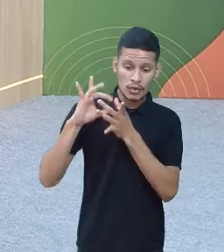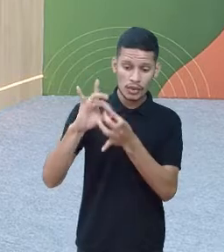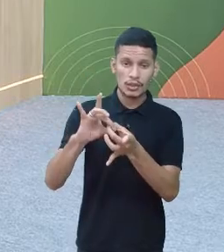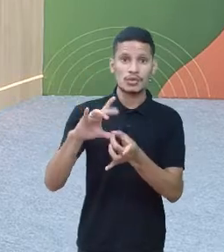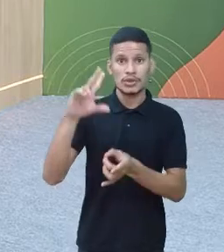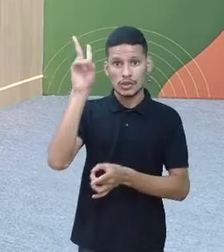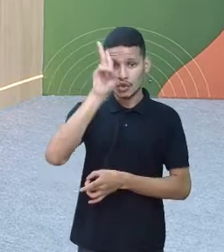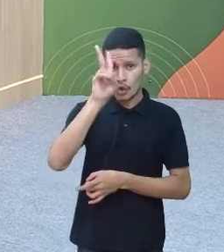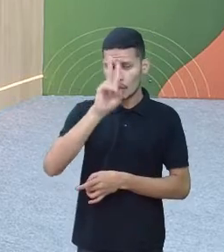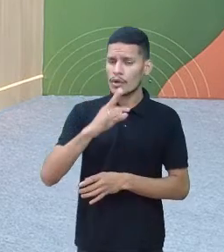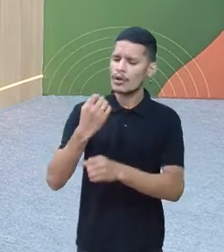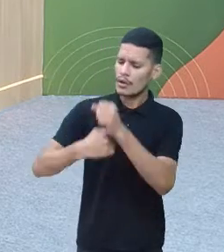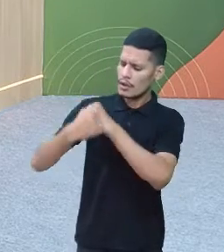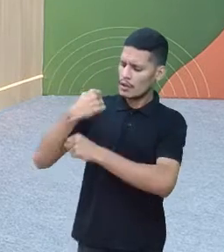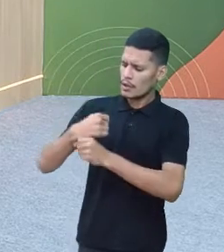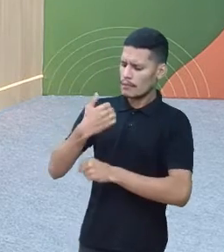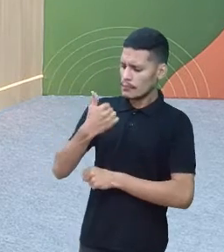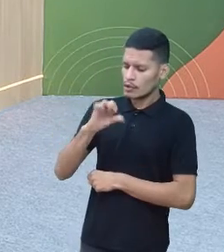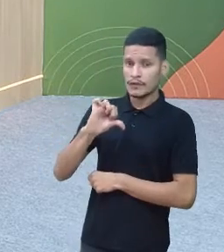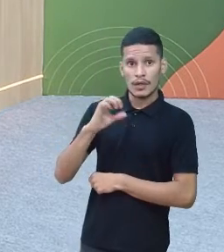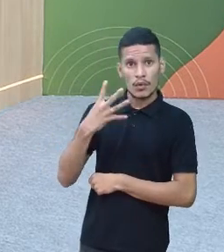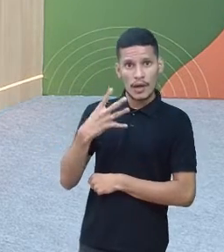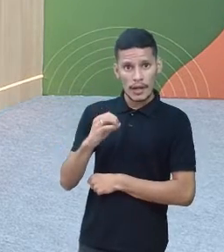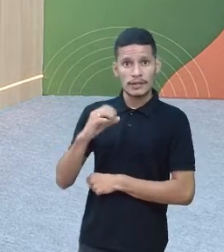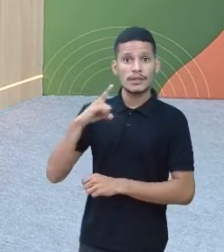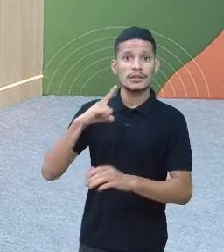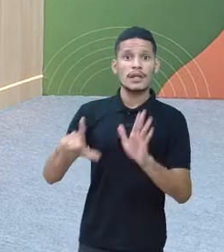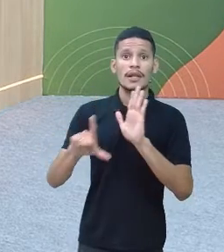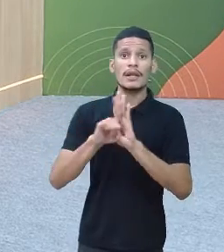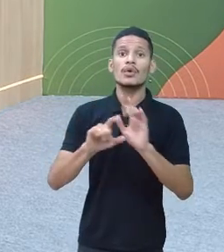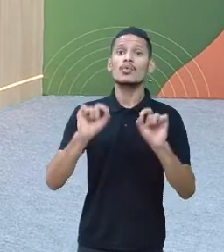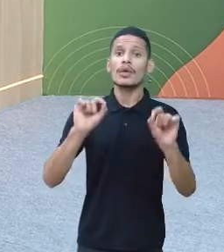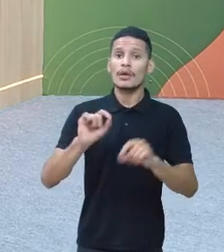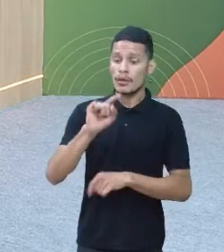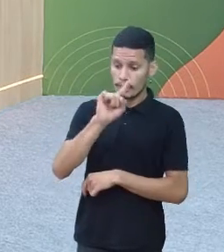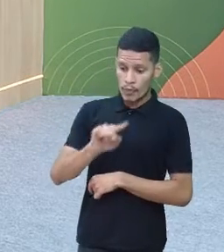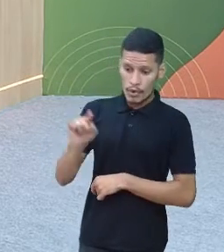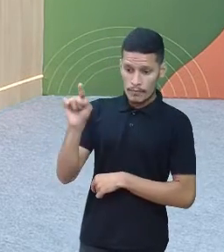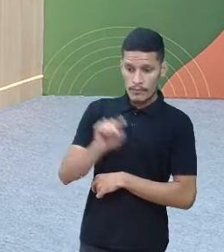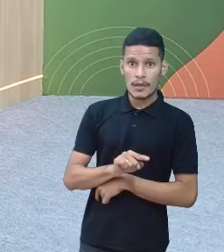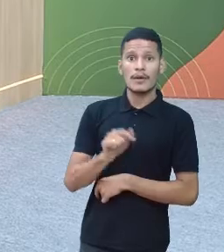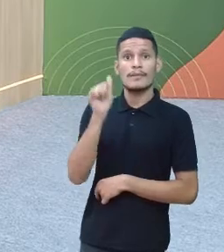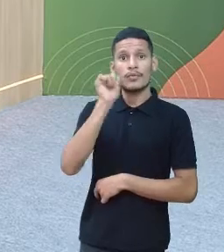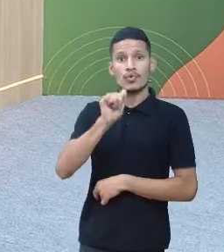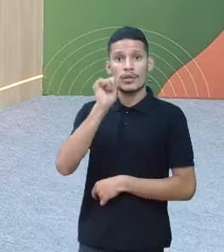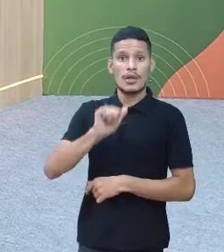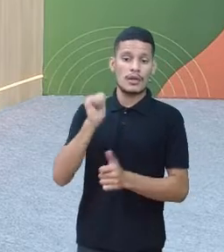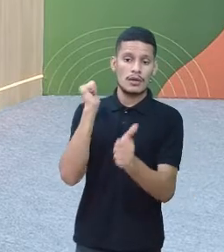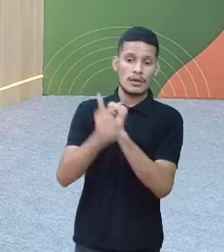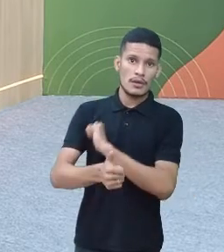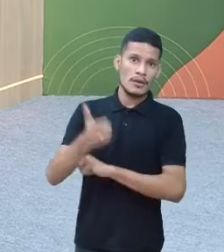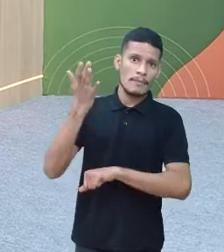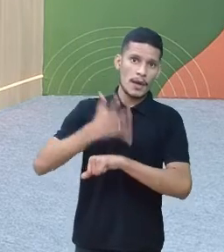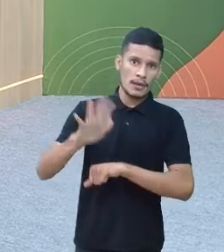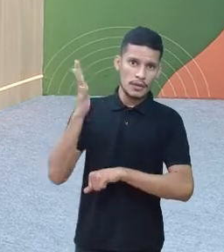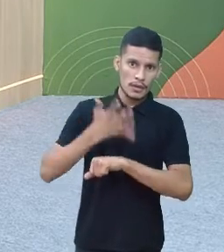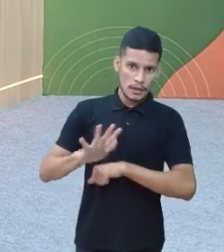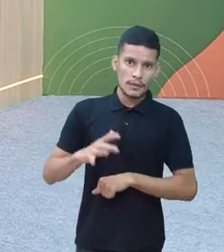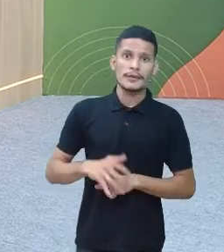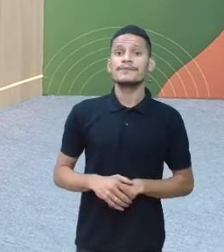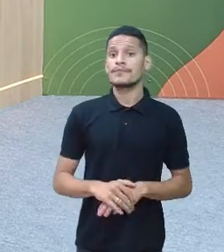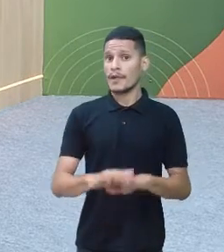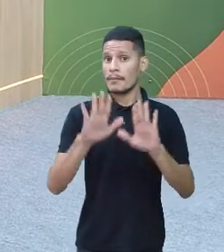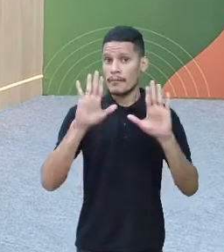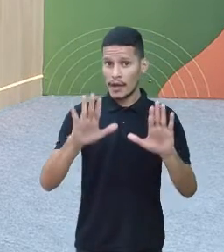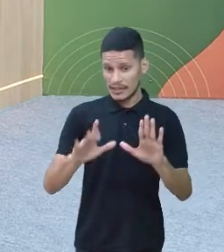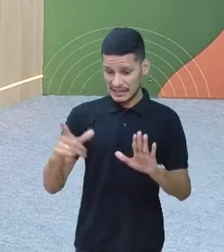histórico, né? Na década de 40, se tinha uma lei que proibia as mulheres de praticarem esporte. E aí veio, só pelo